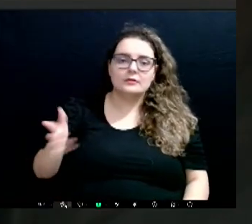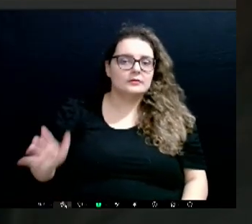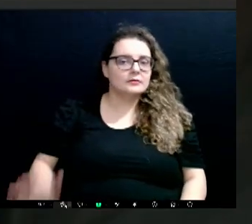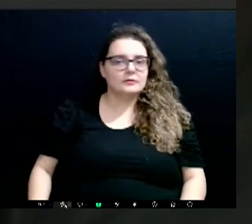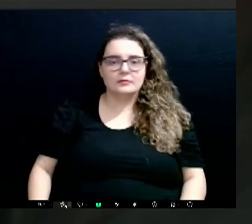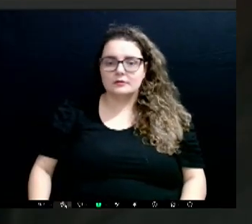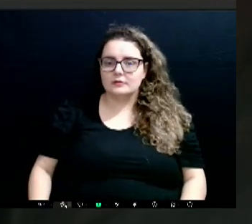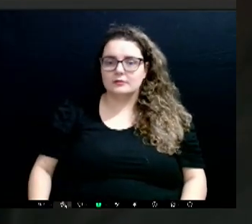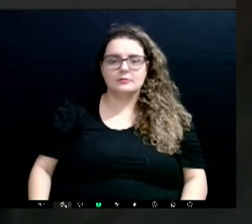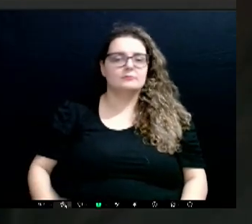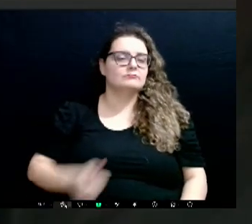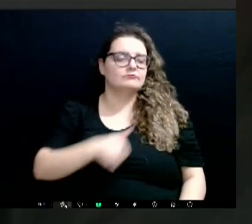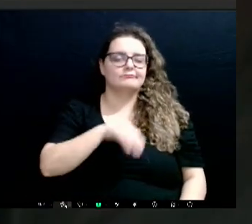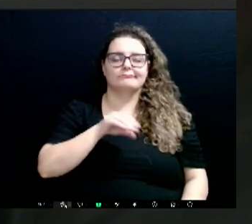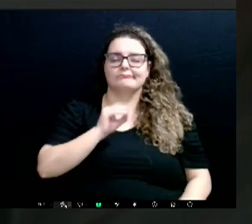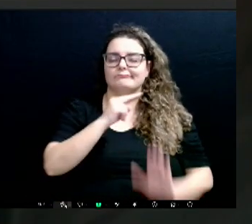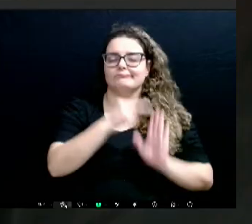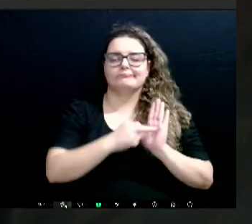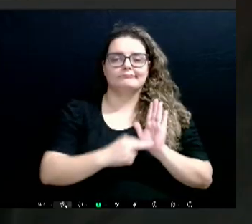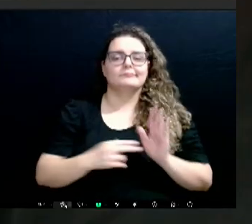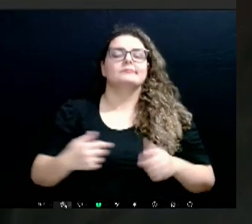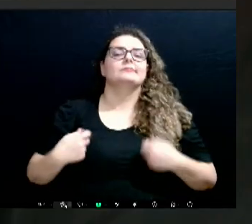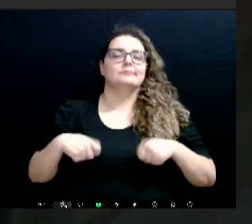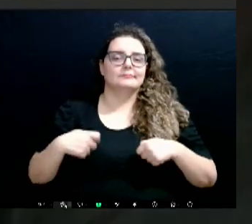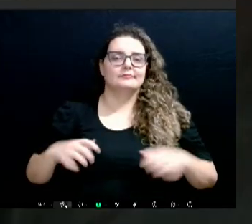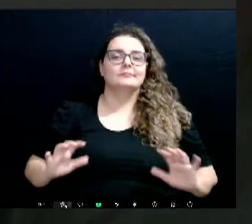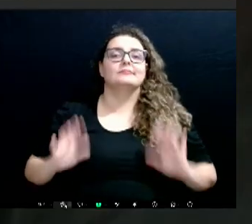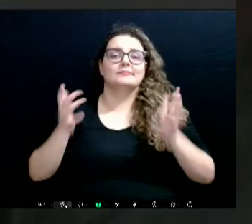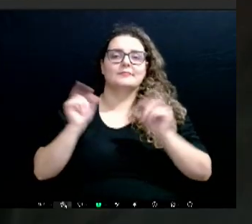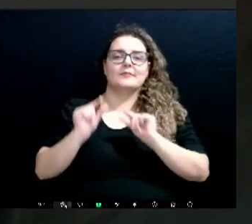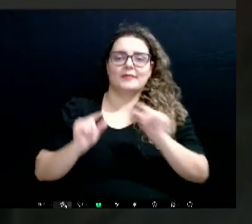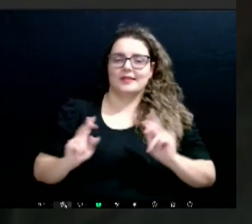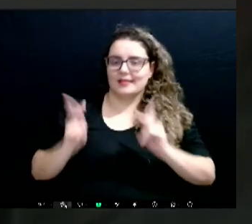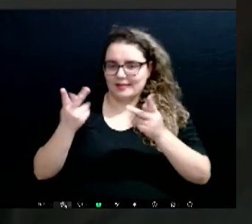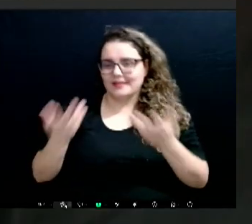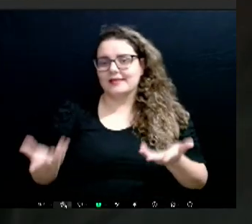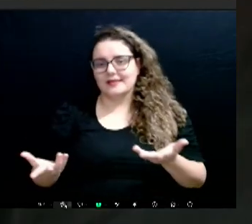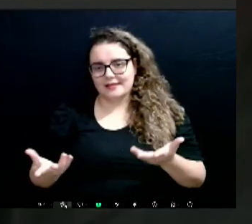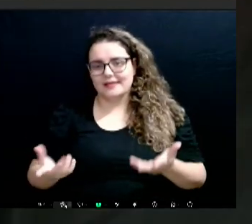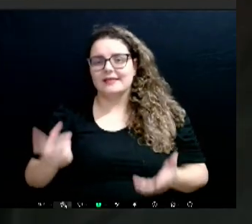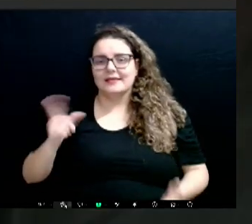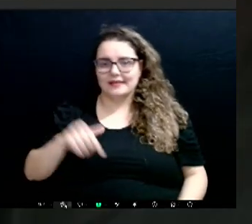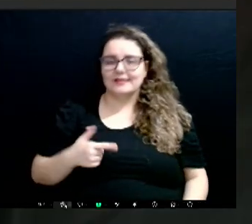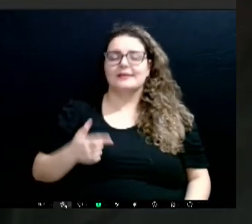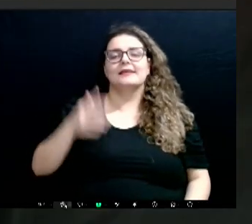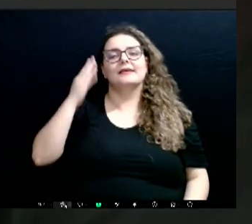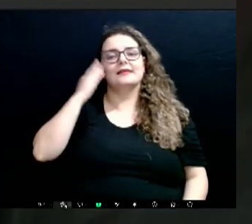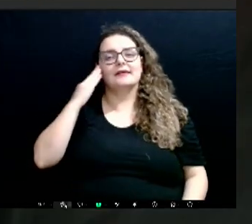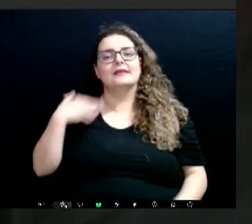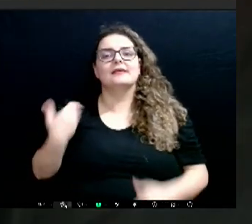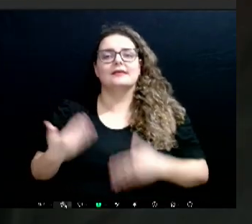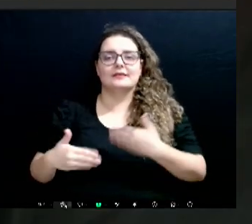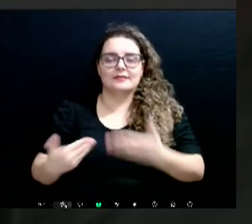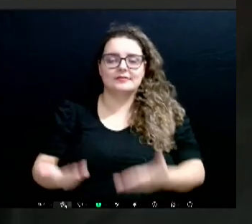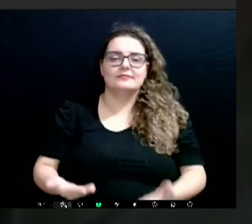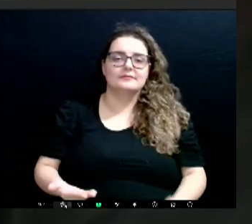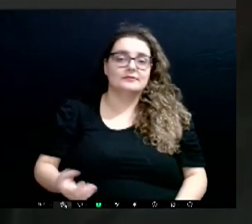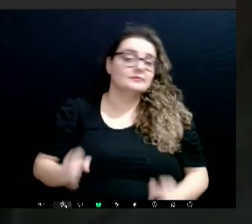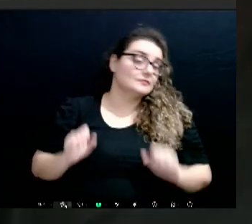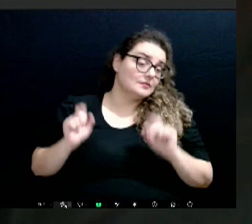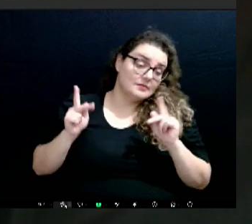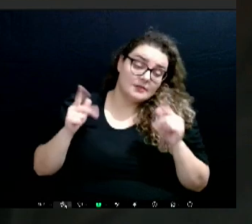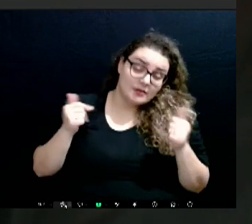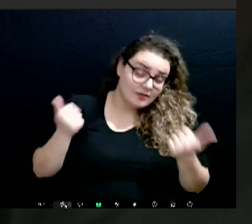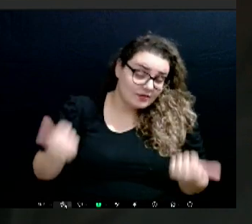10. Então a gente precisa comemorar as pequenas vitórias, que é assim que a gente vai entendendo que tá tudo bem, né? Você